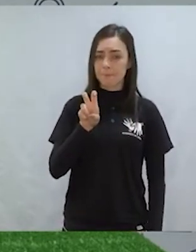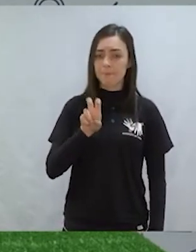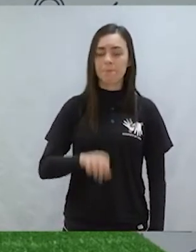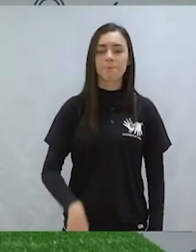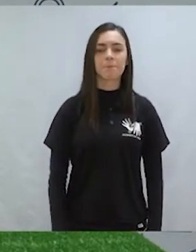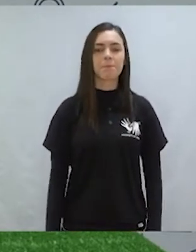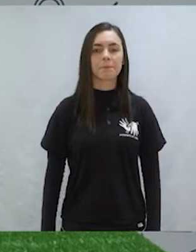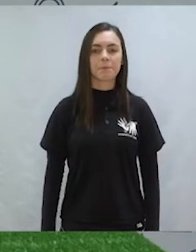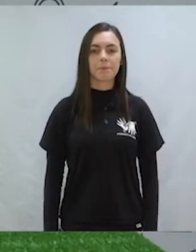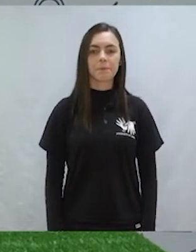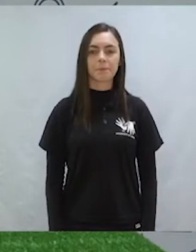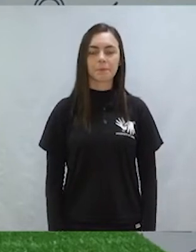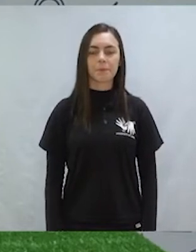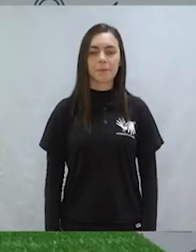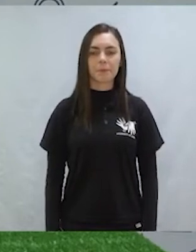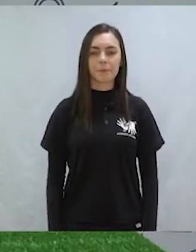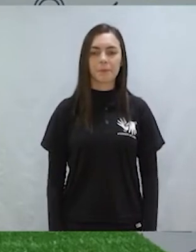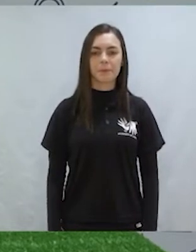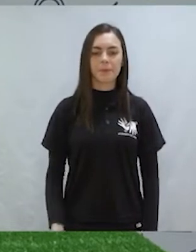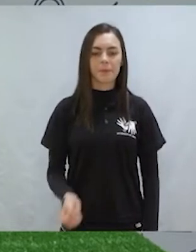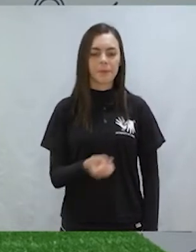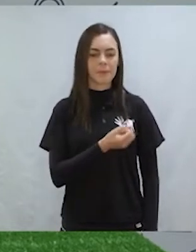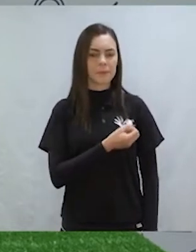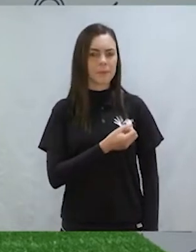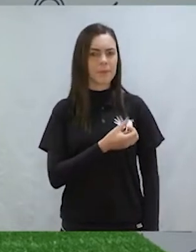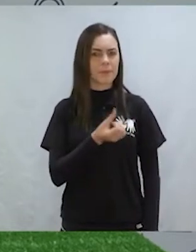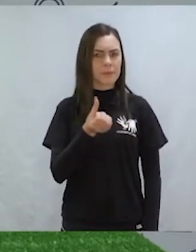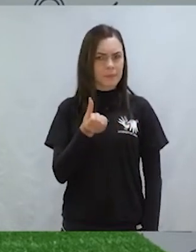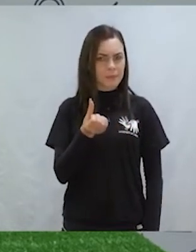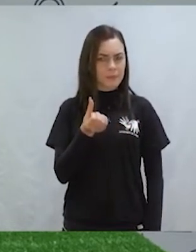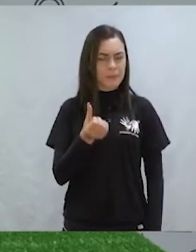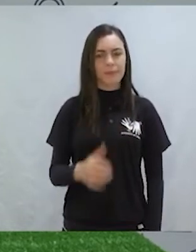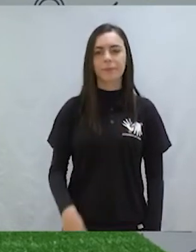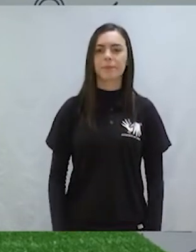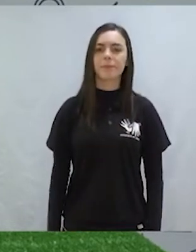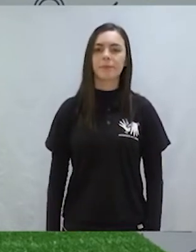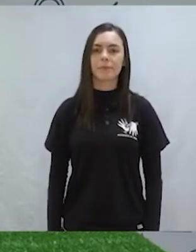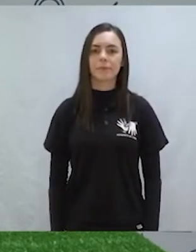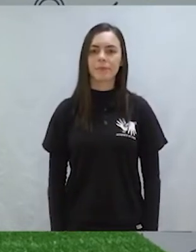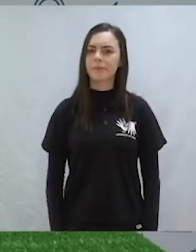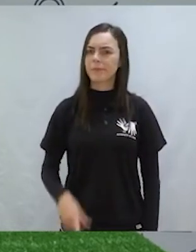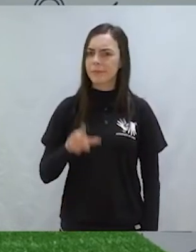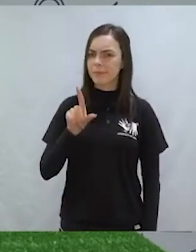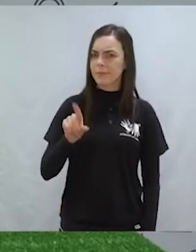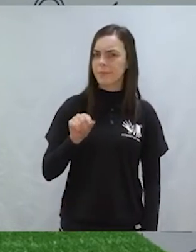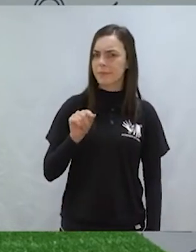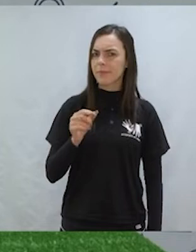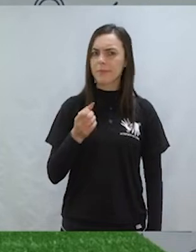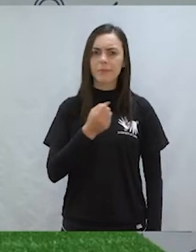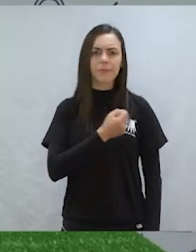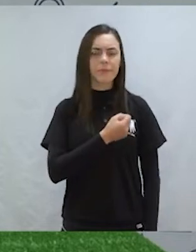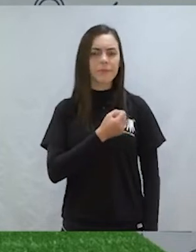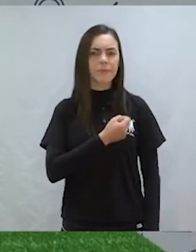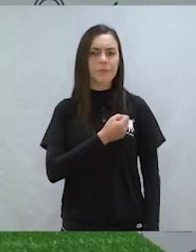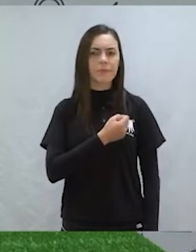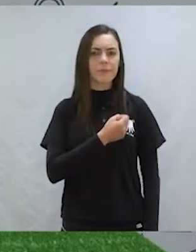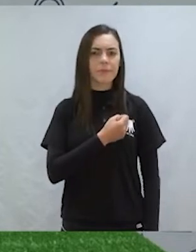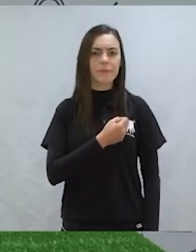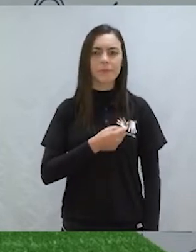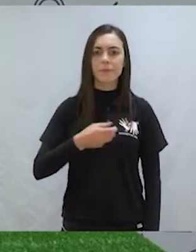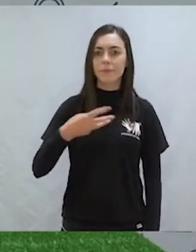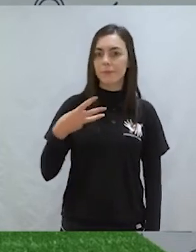Ah, pediu para a gente separar o número 6. Pediu para a gente separar o